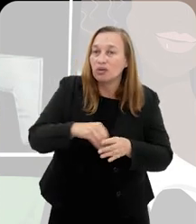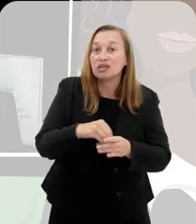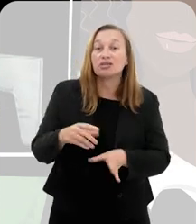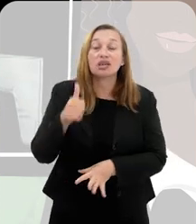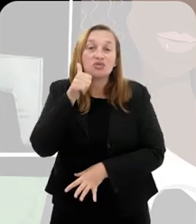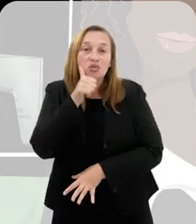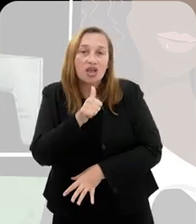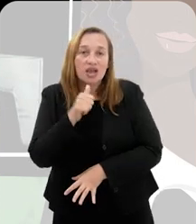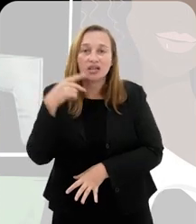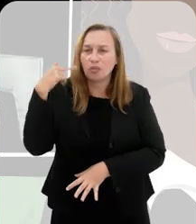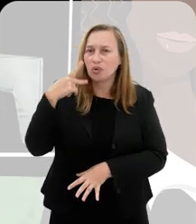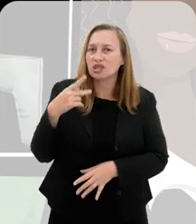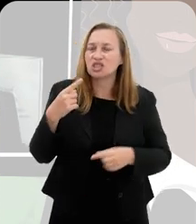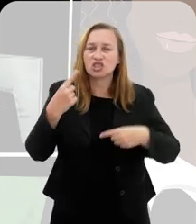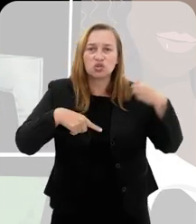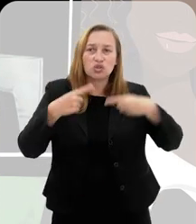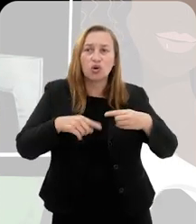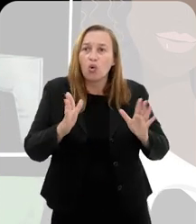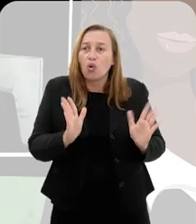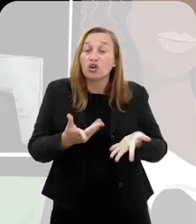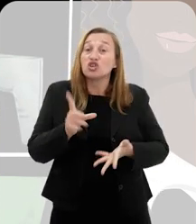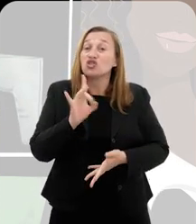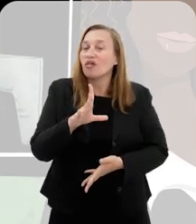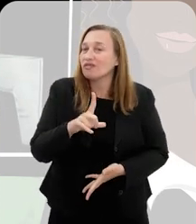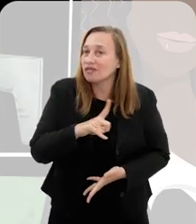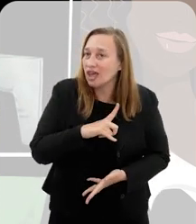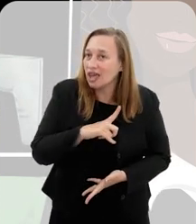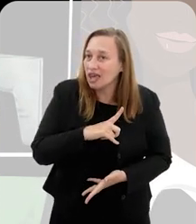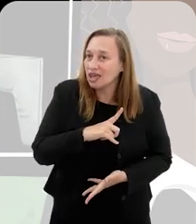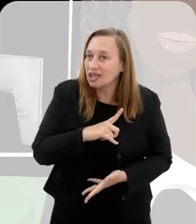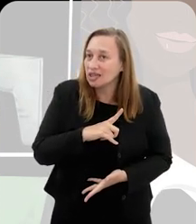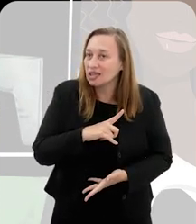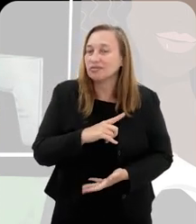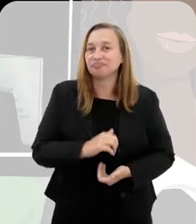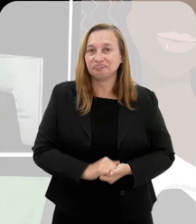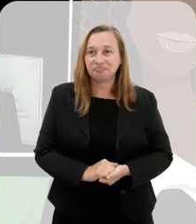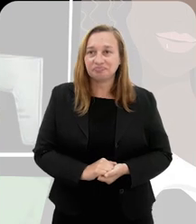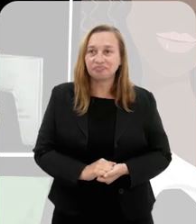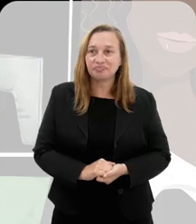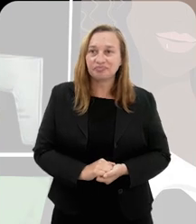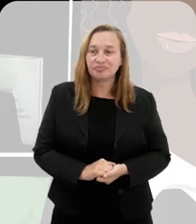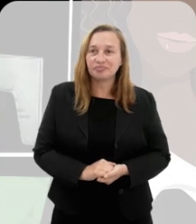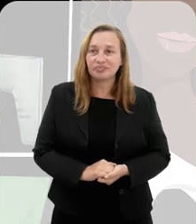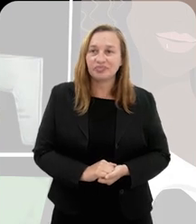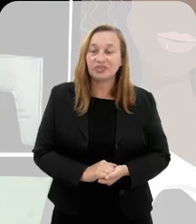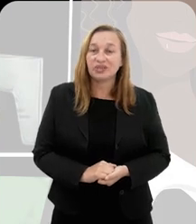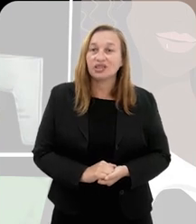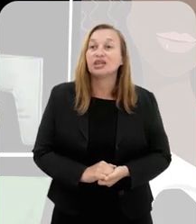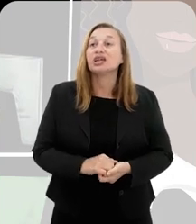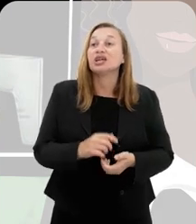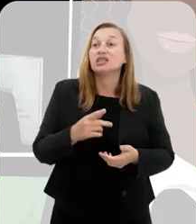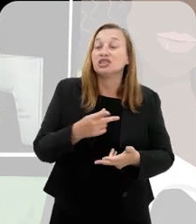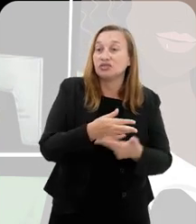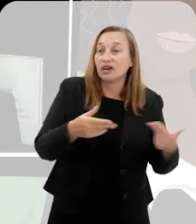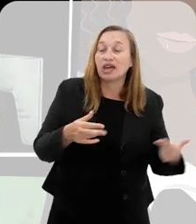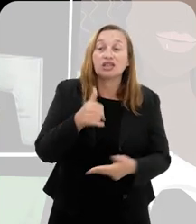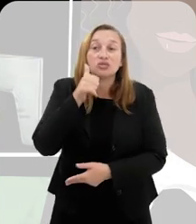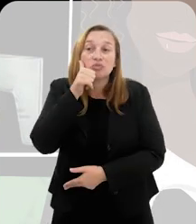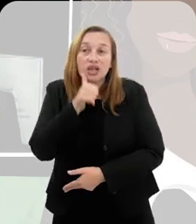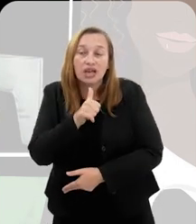da inserção das mulheres na política. Esse debate hoje só existe a partir